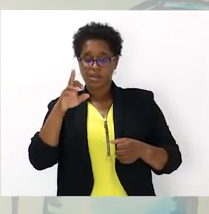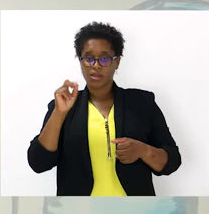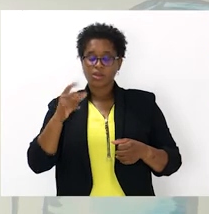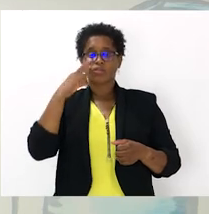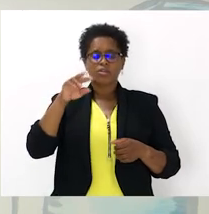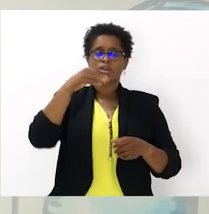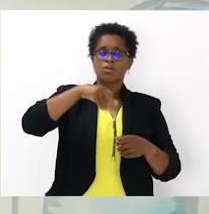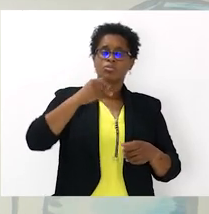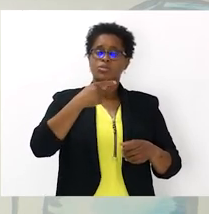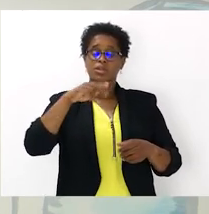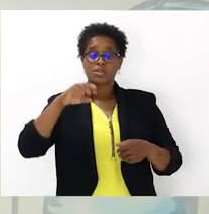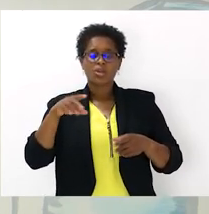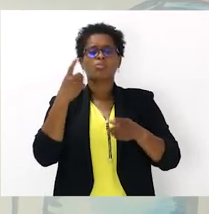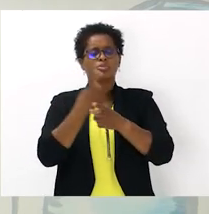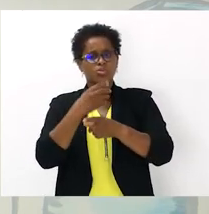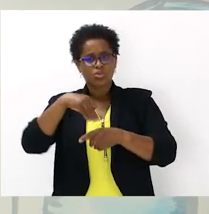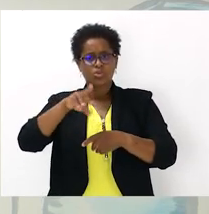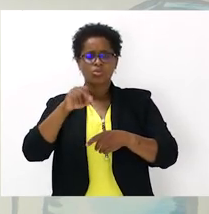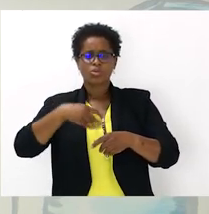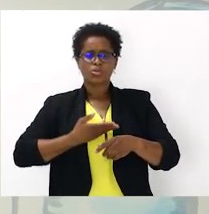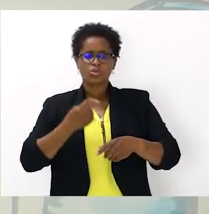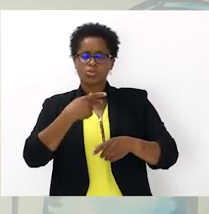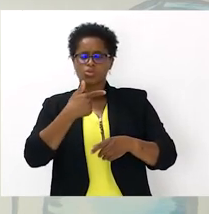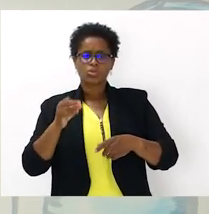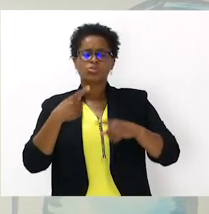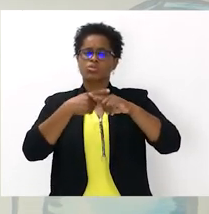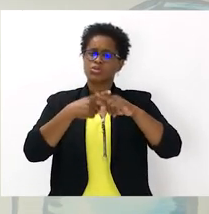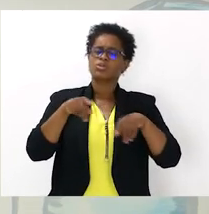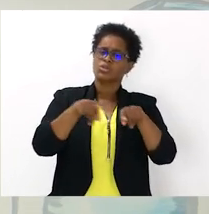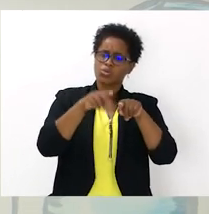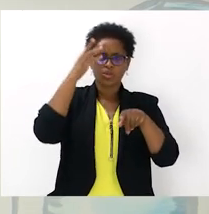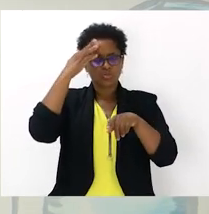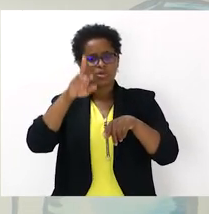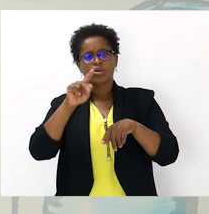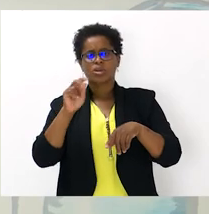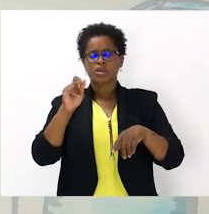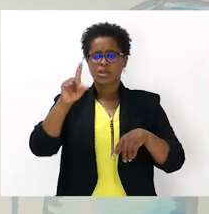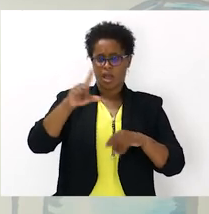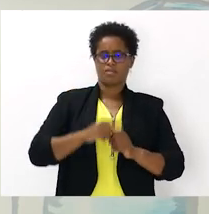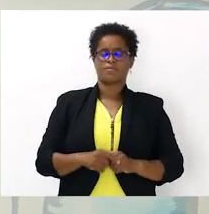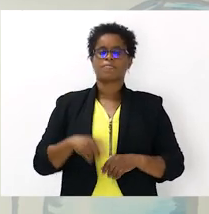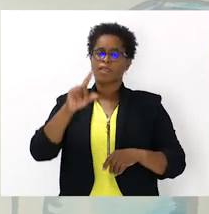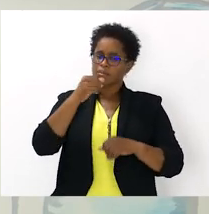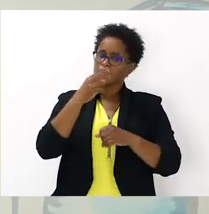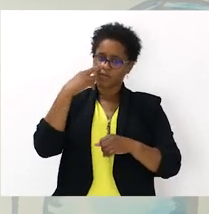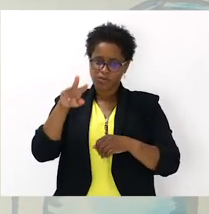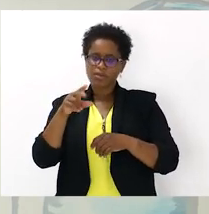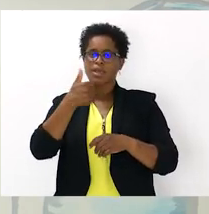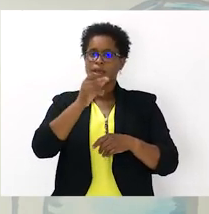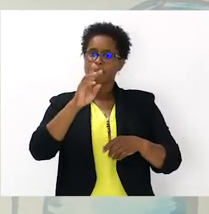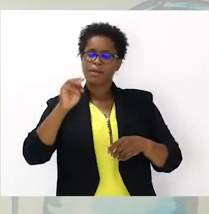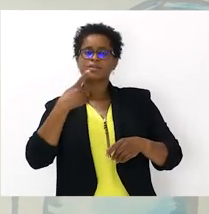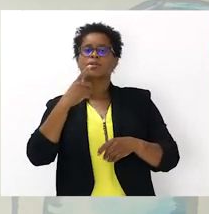de números real, certo? É a multiplicação do mesmo número real. Vimos que a base